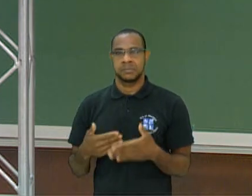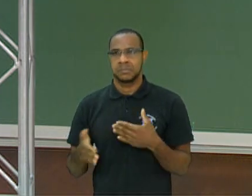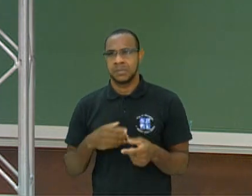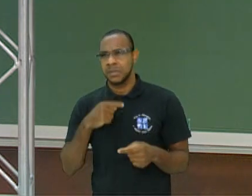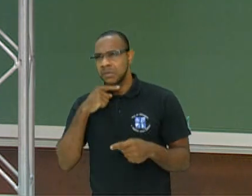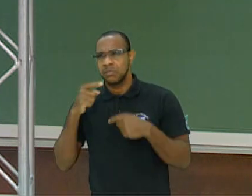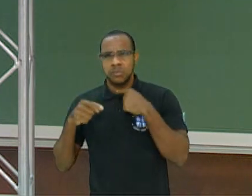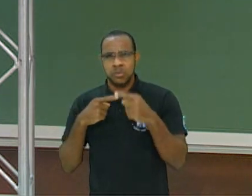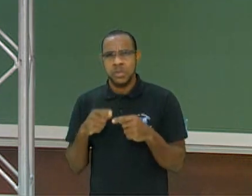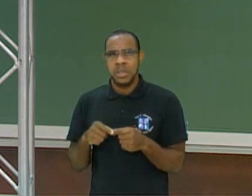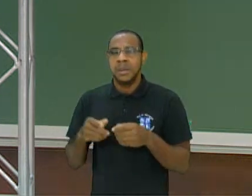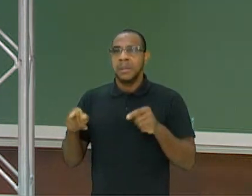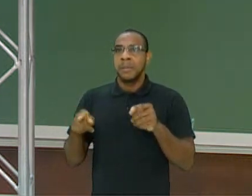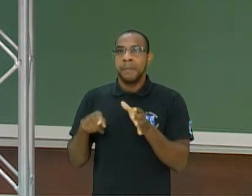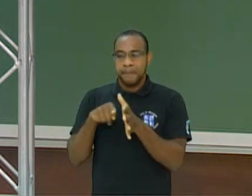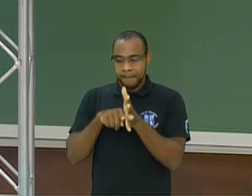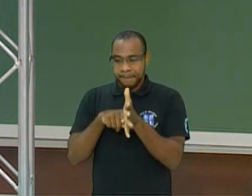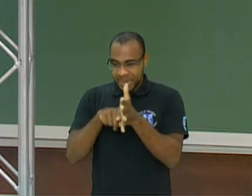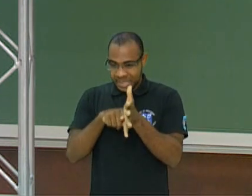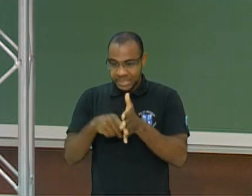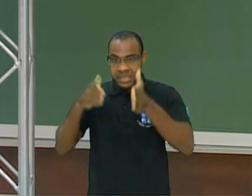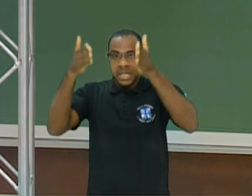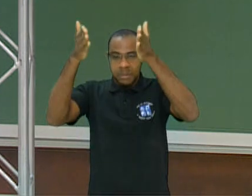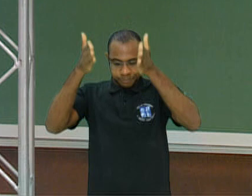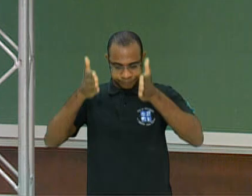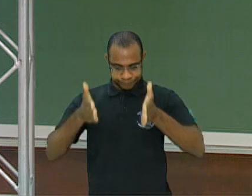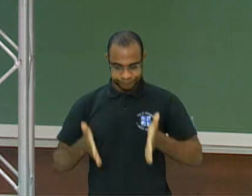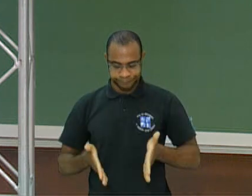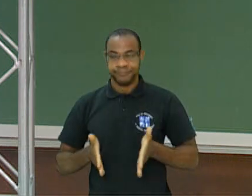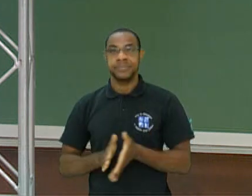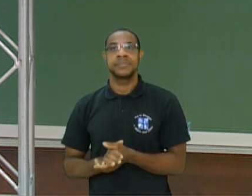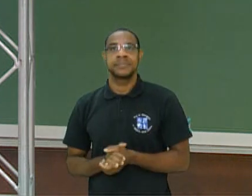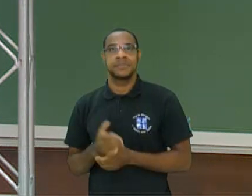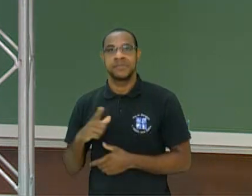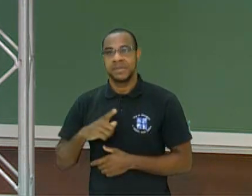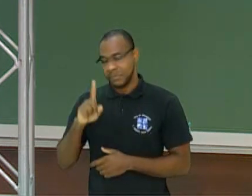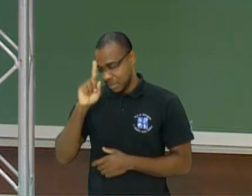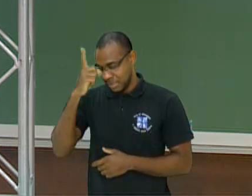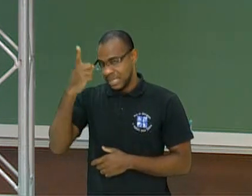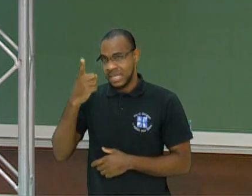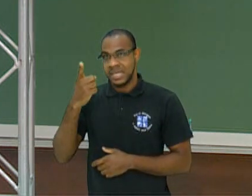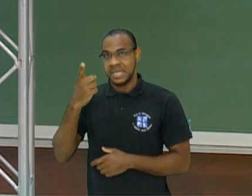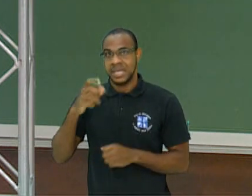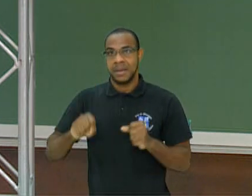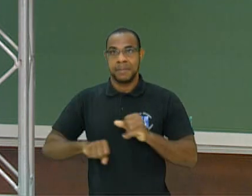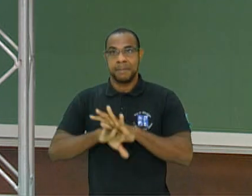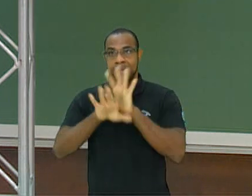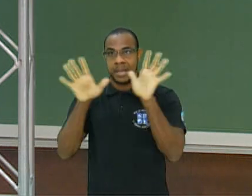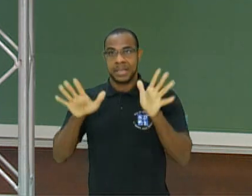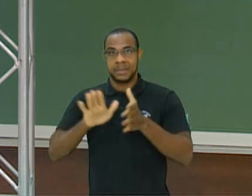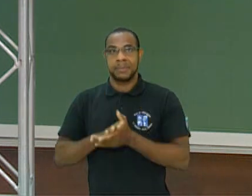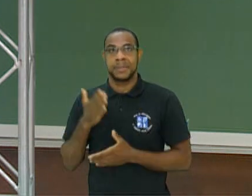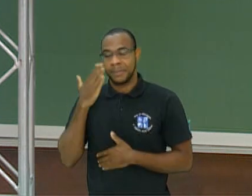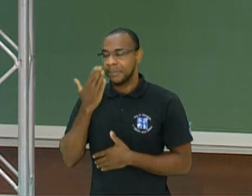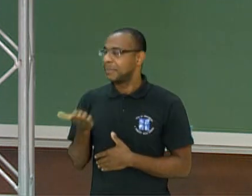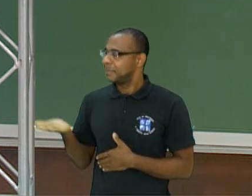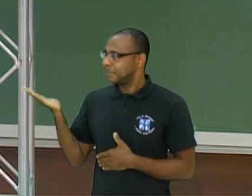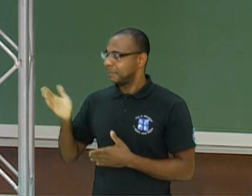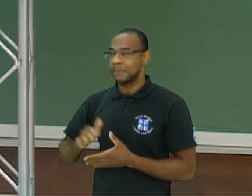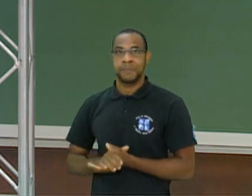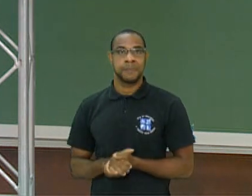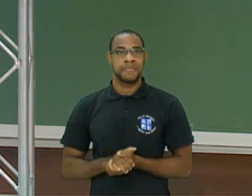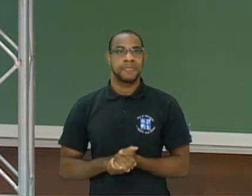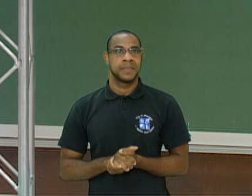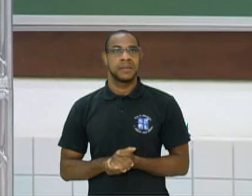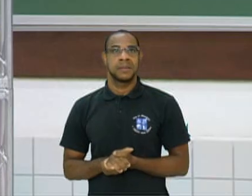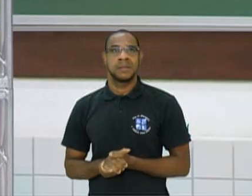procure a letra inteira que vocês vão ter um contexto mais amplo, uma ideia mais central. Match the